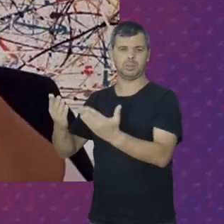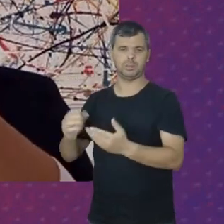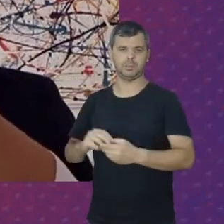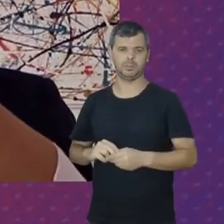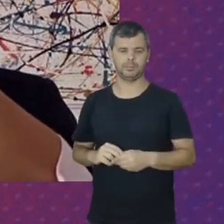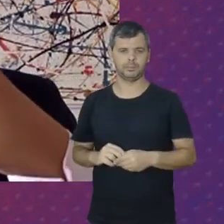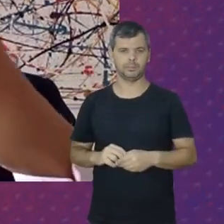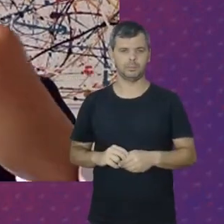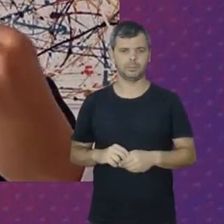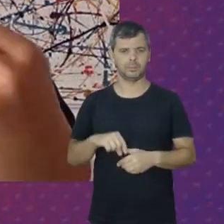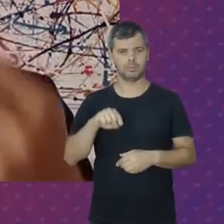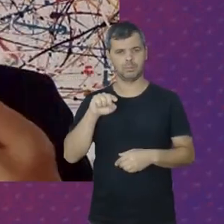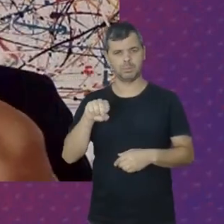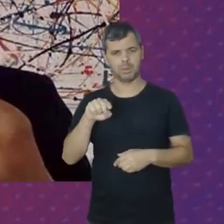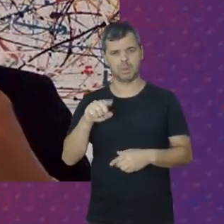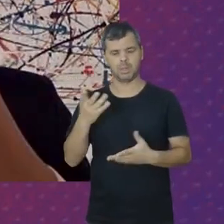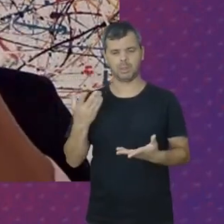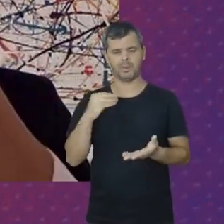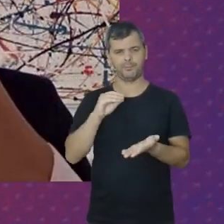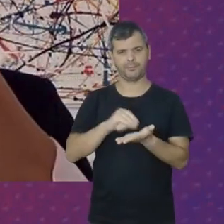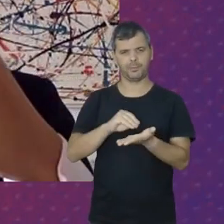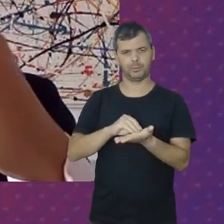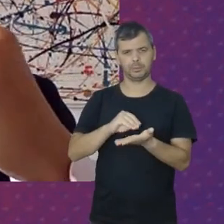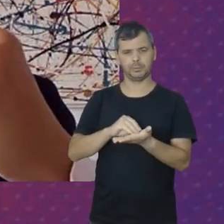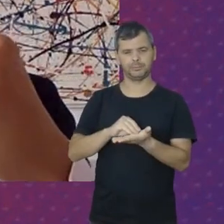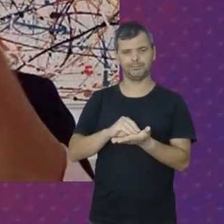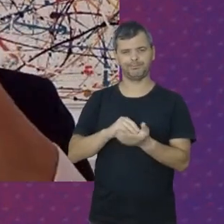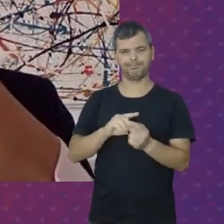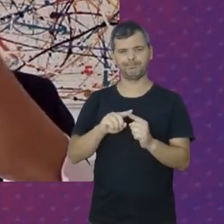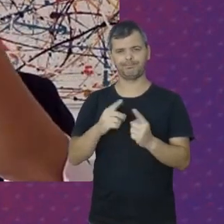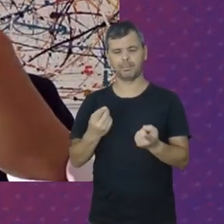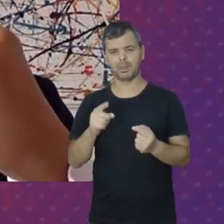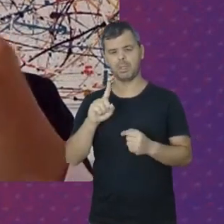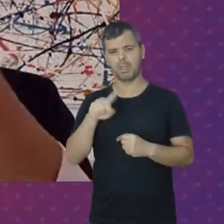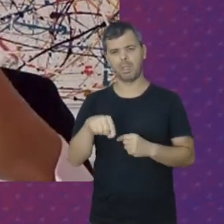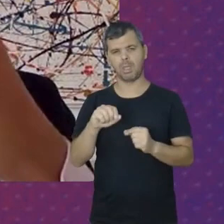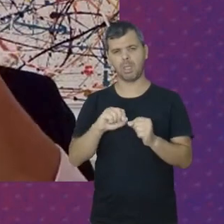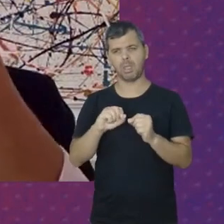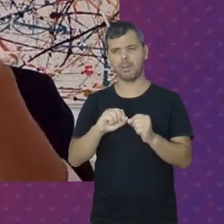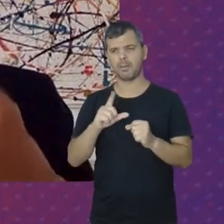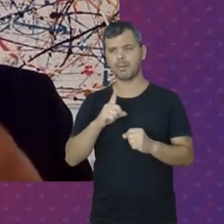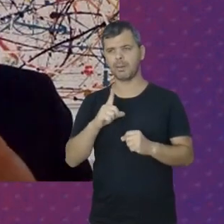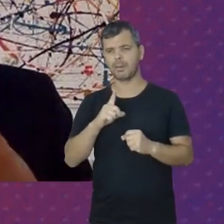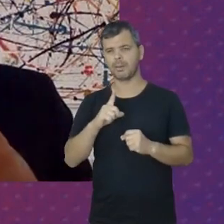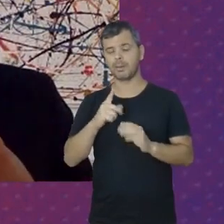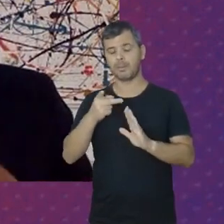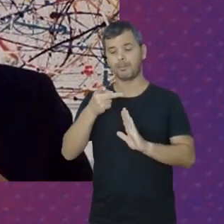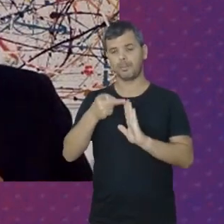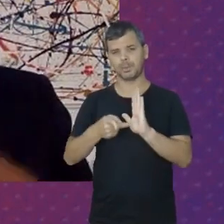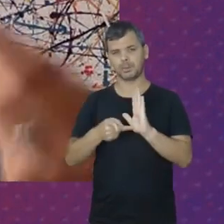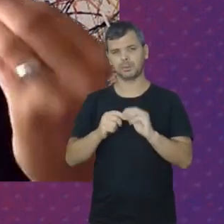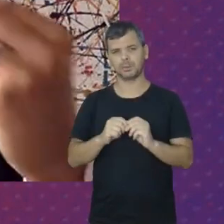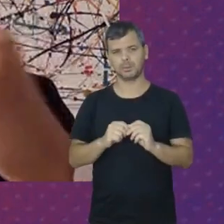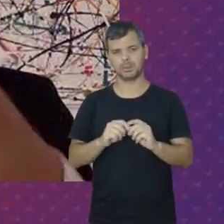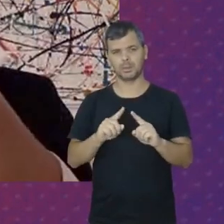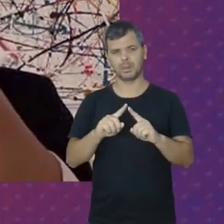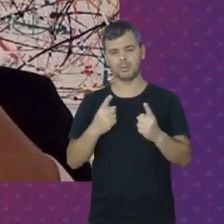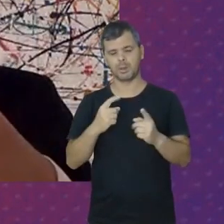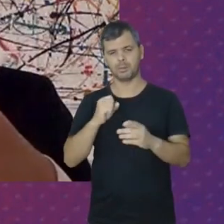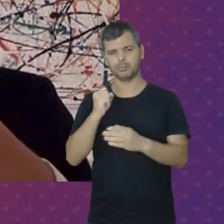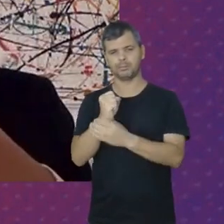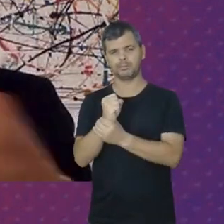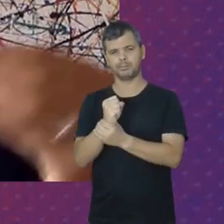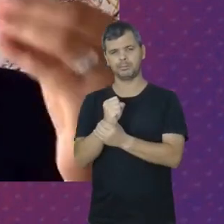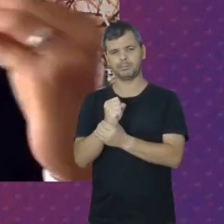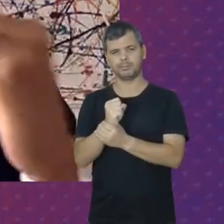E essa omissão é uma omissão que tem sido planejada para